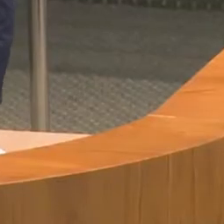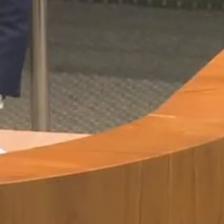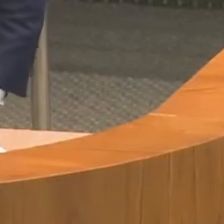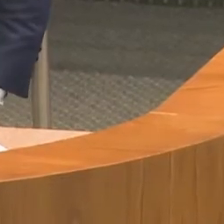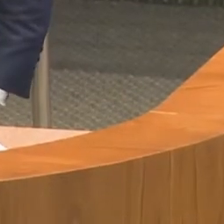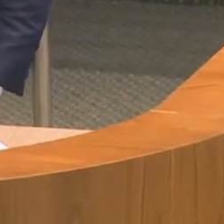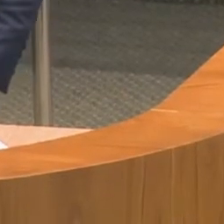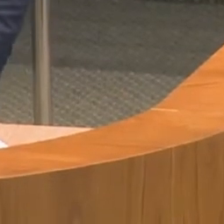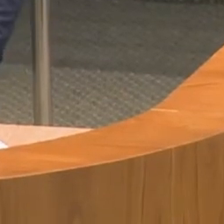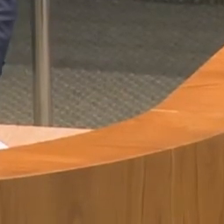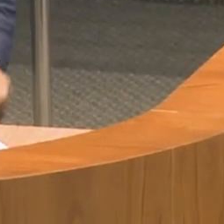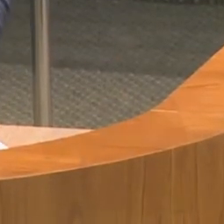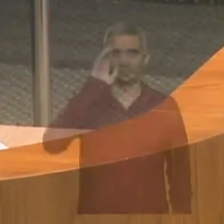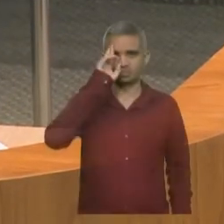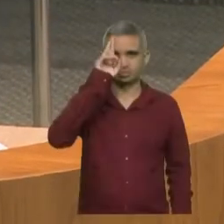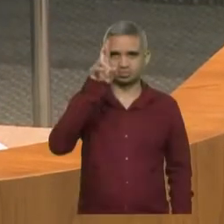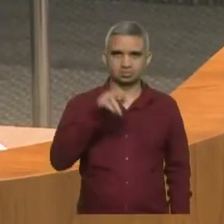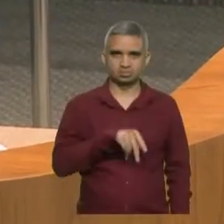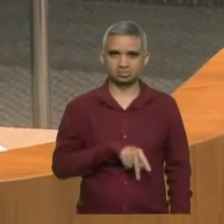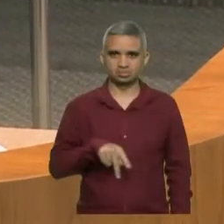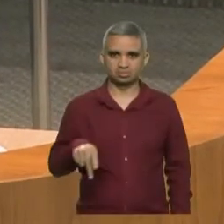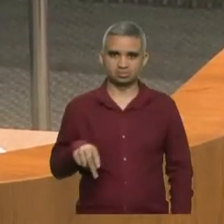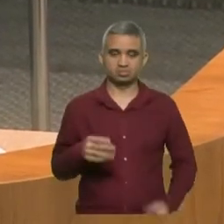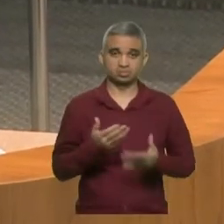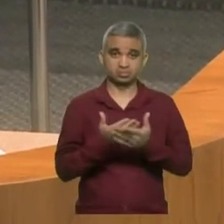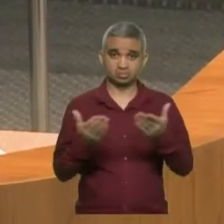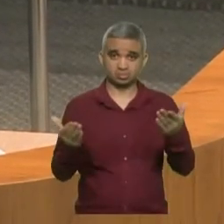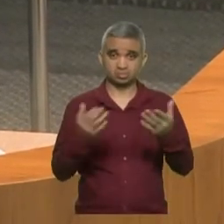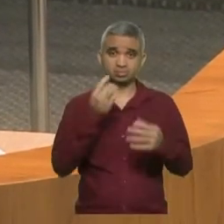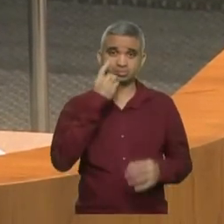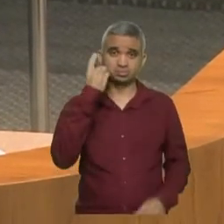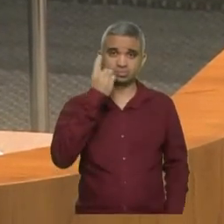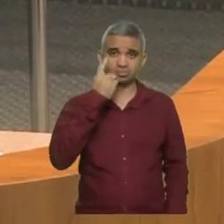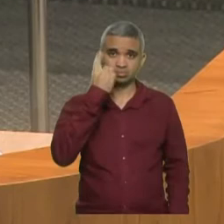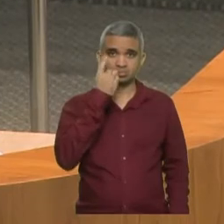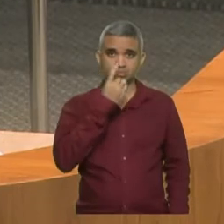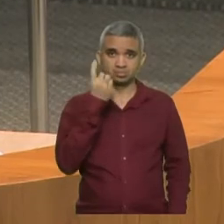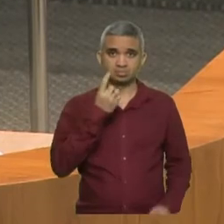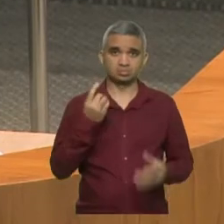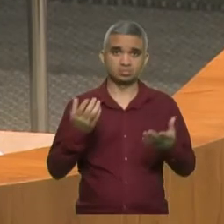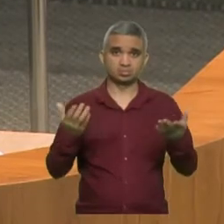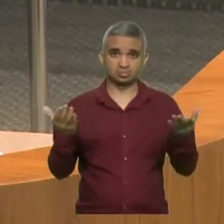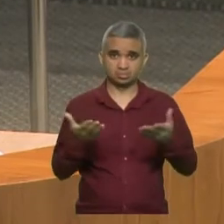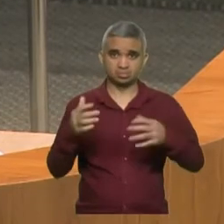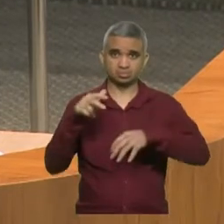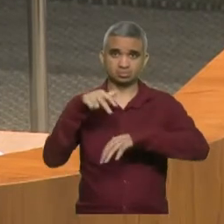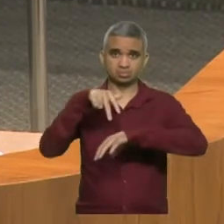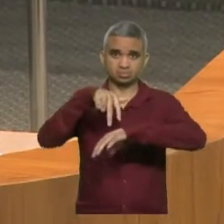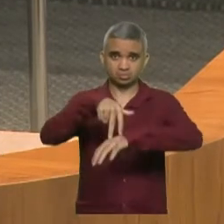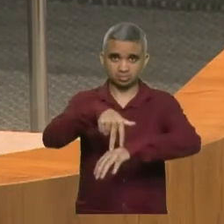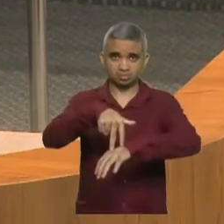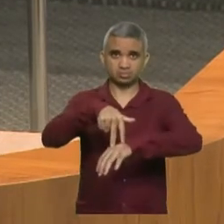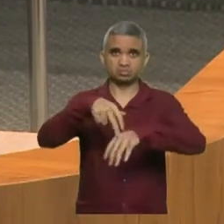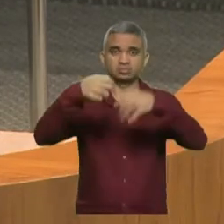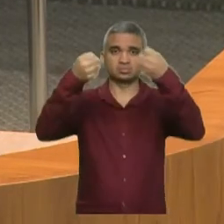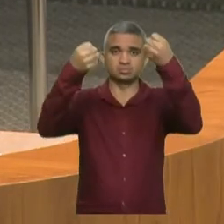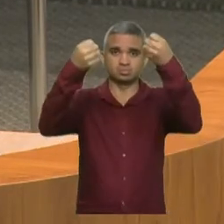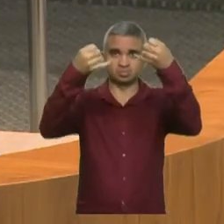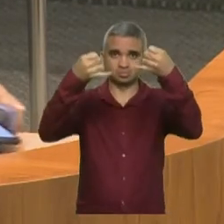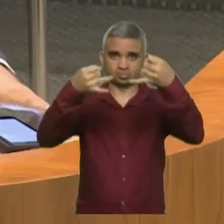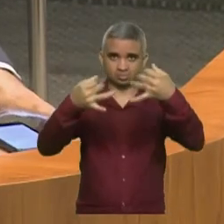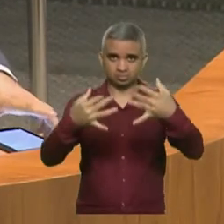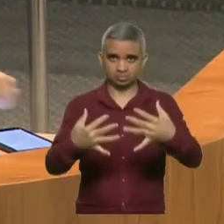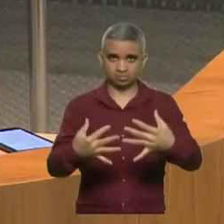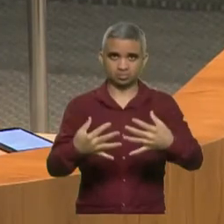Senhor presidente, demais pares, eu ocupo a tribuna da casa neste momento para fazer referência,